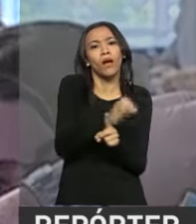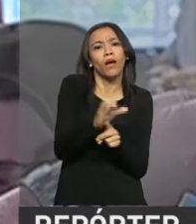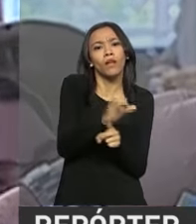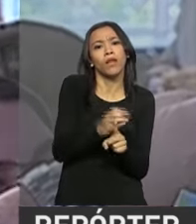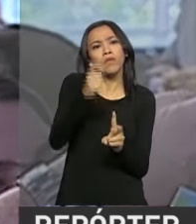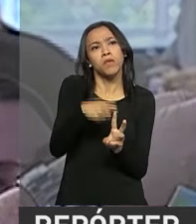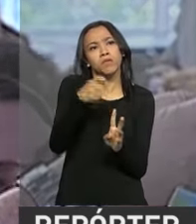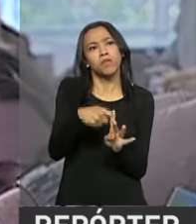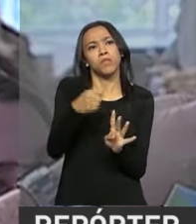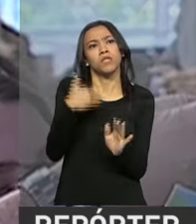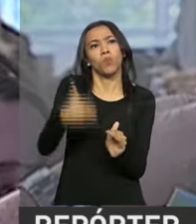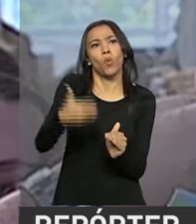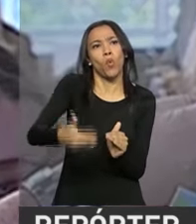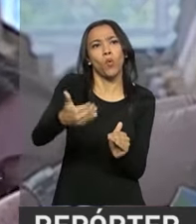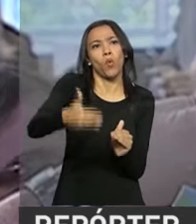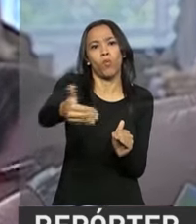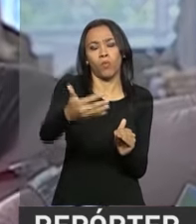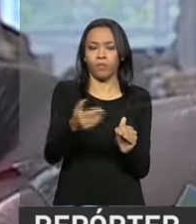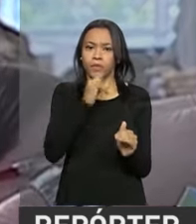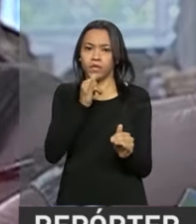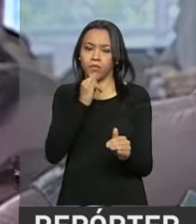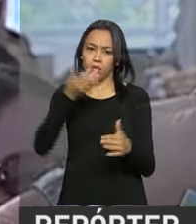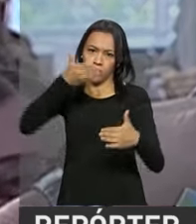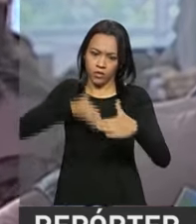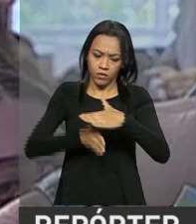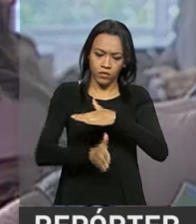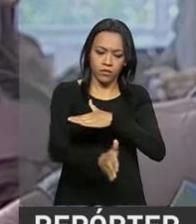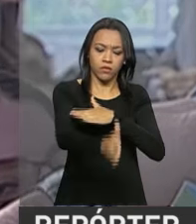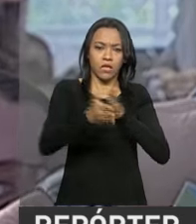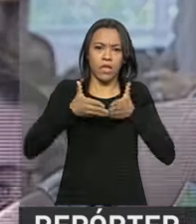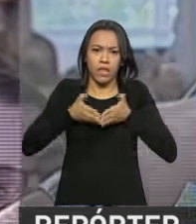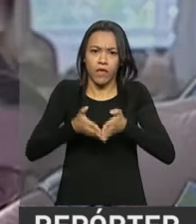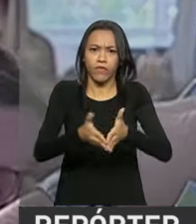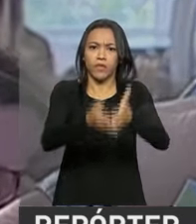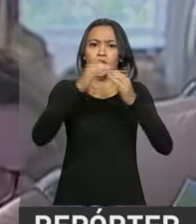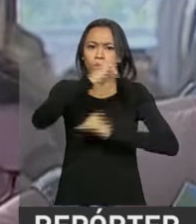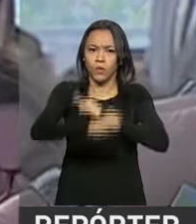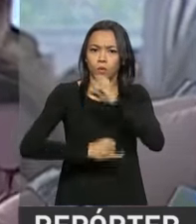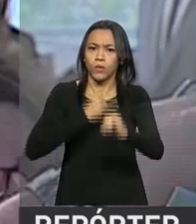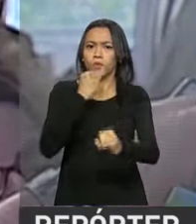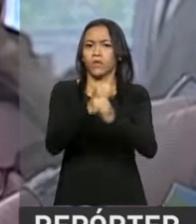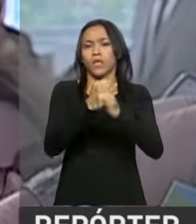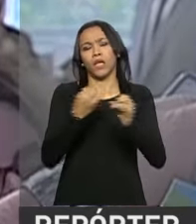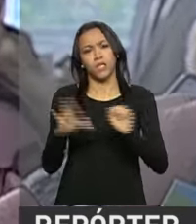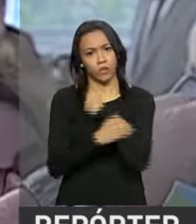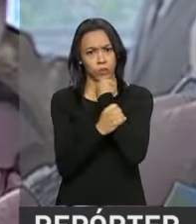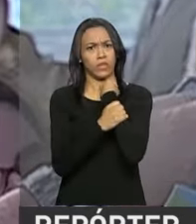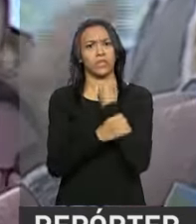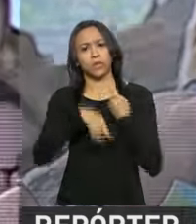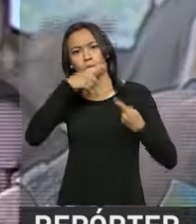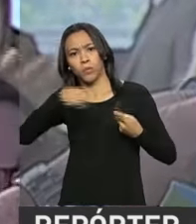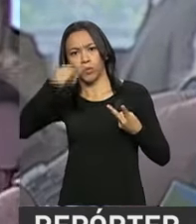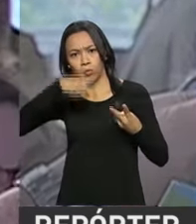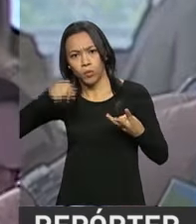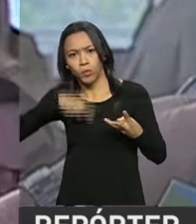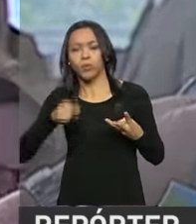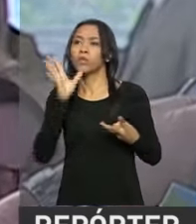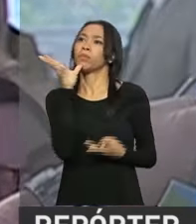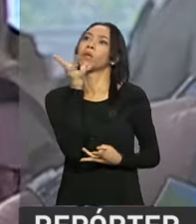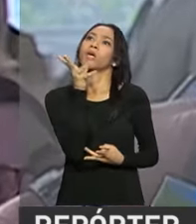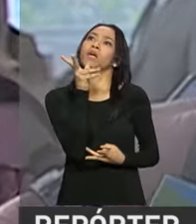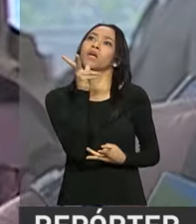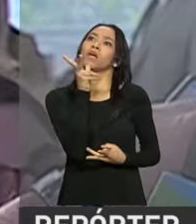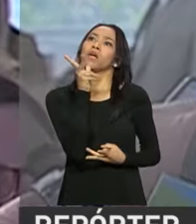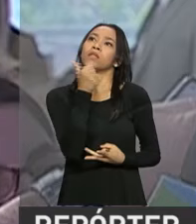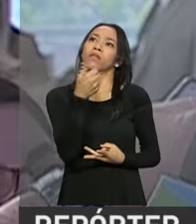ter projeto estratégico como submarino nuclear, como navios, como cibernética, como astros, durando décadas. Isso